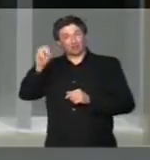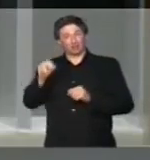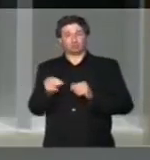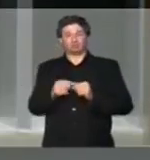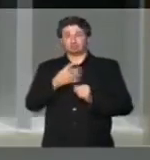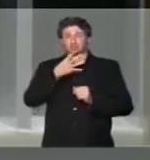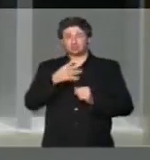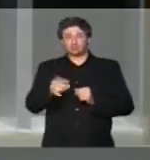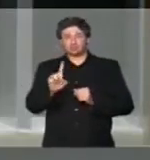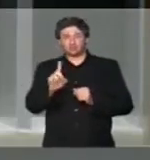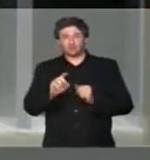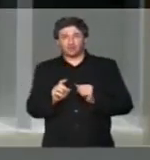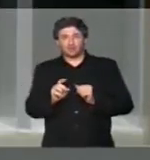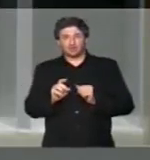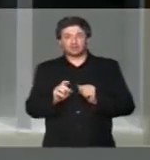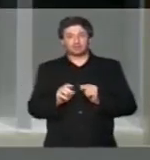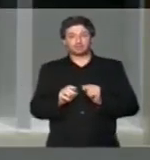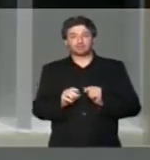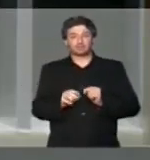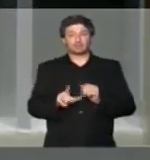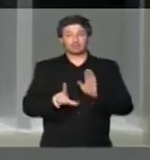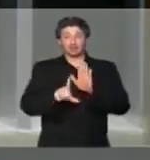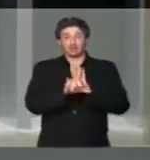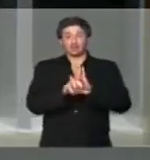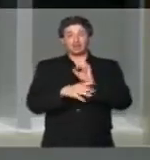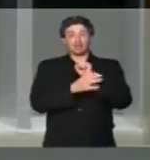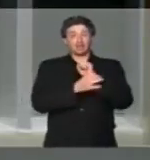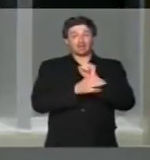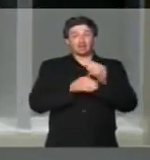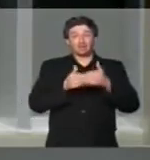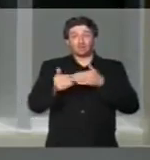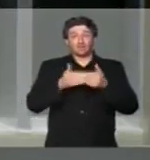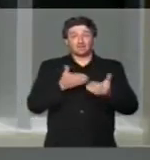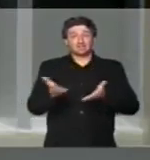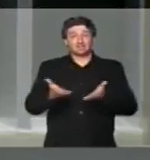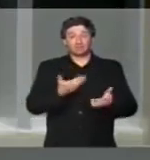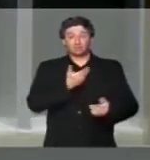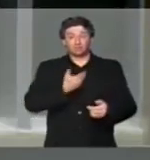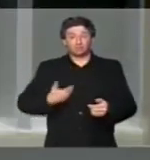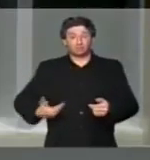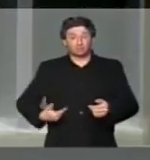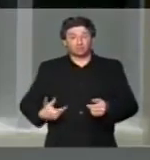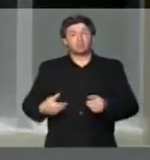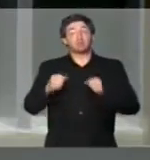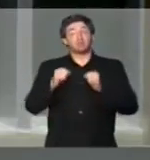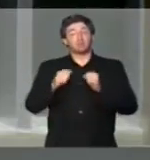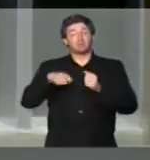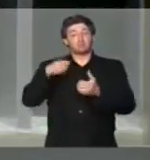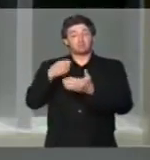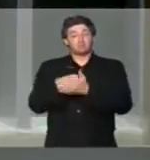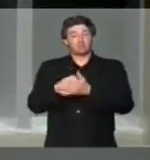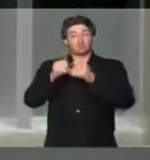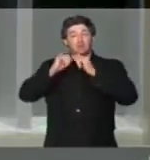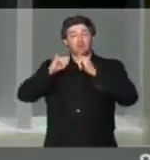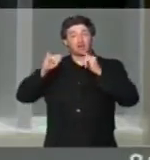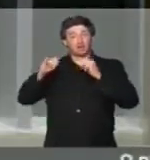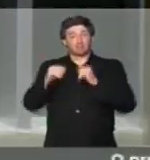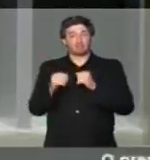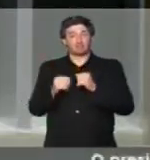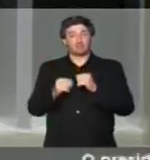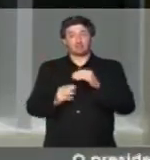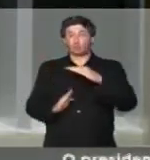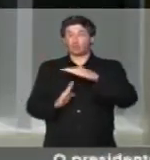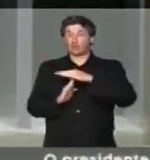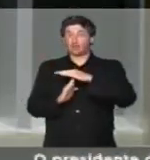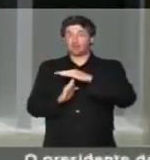desconhece que a lei garante que qualquer servidor público contribua para a campanha no